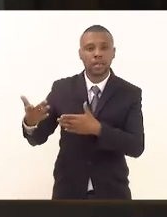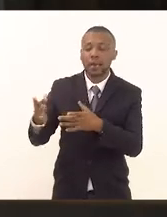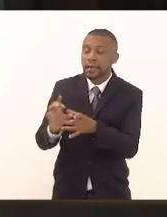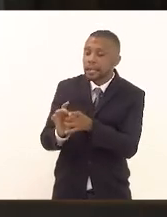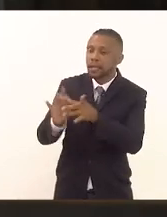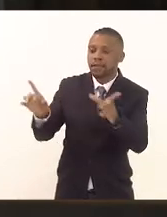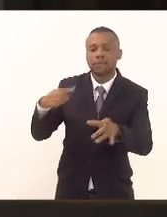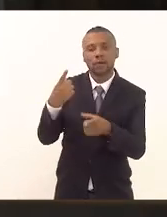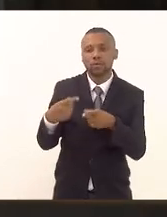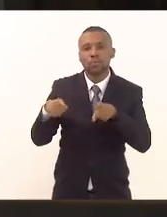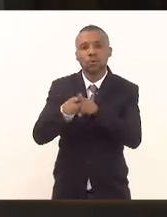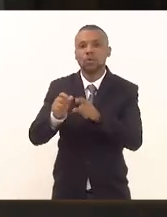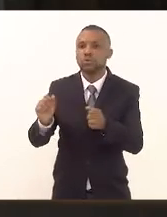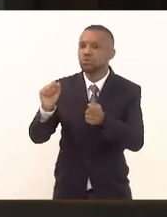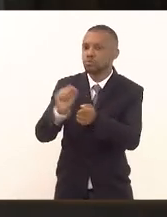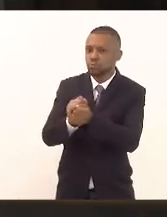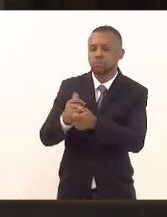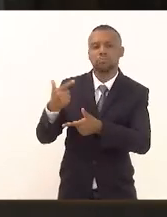estaremos juntos, porque